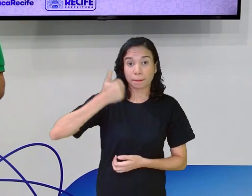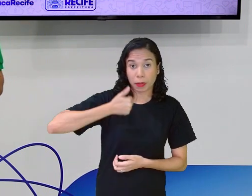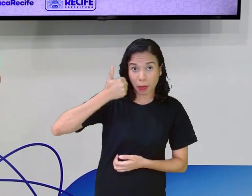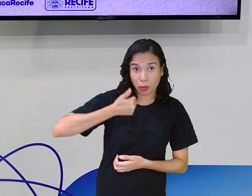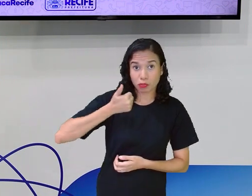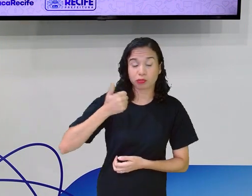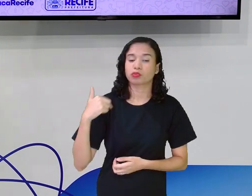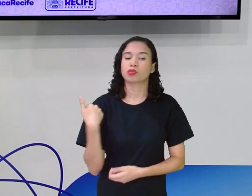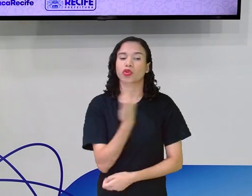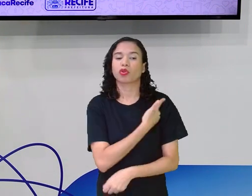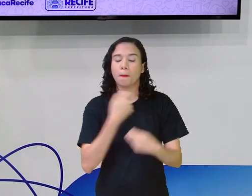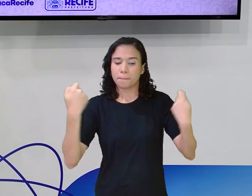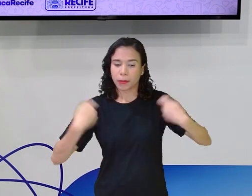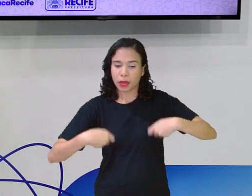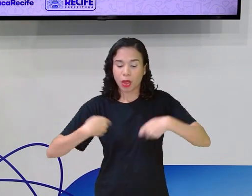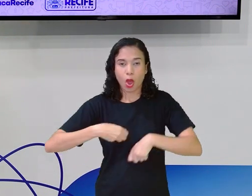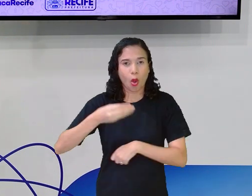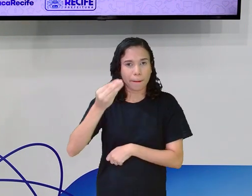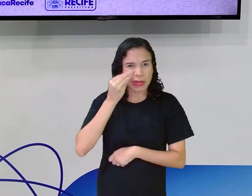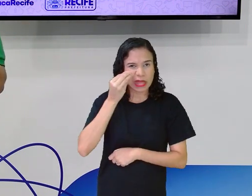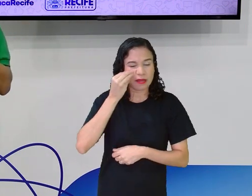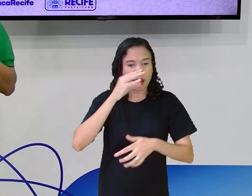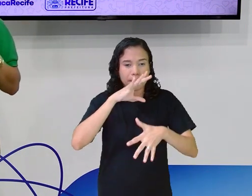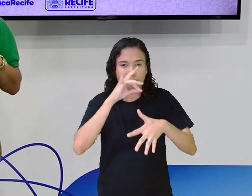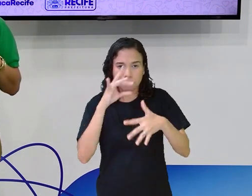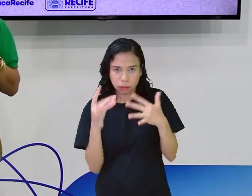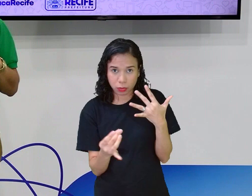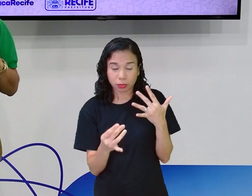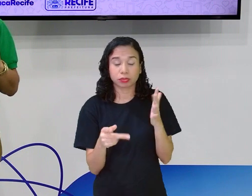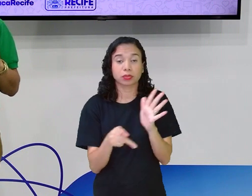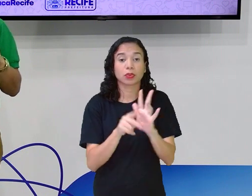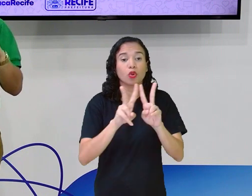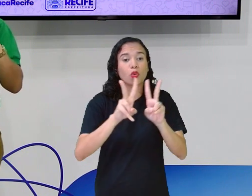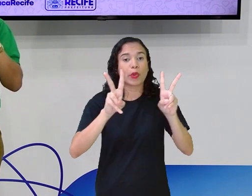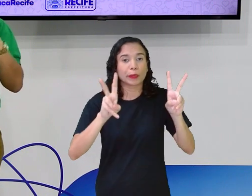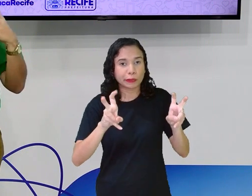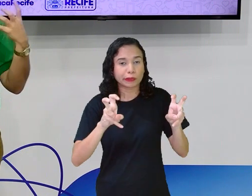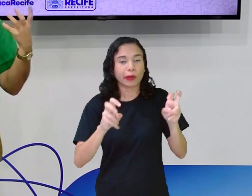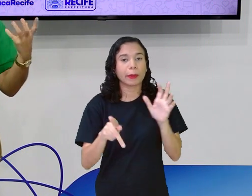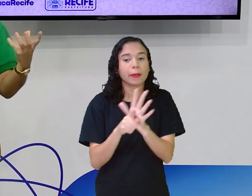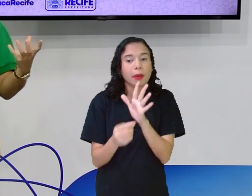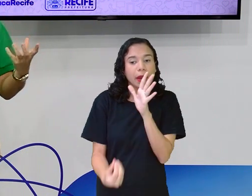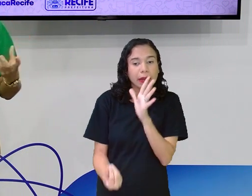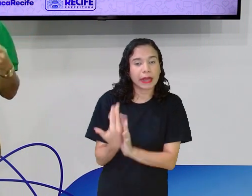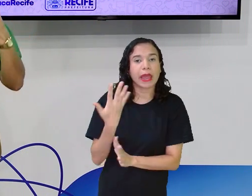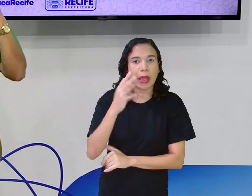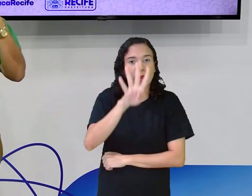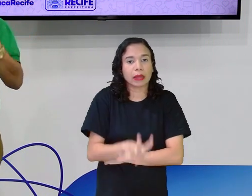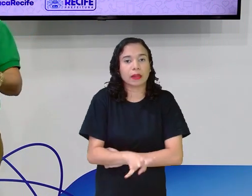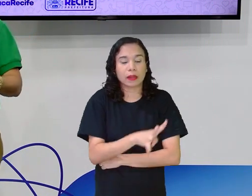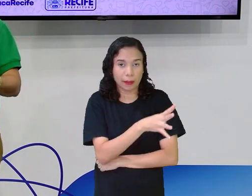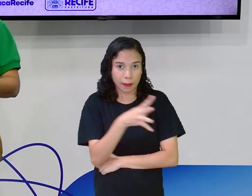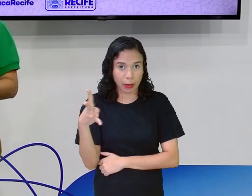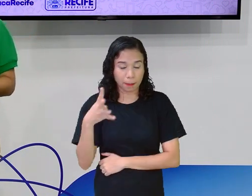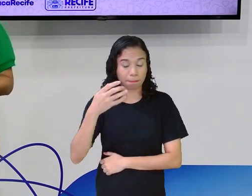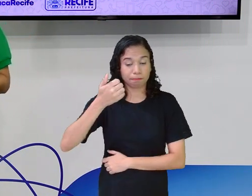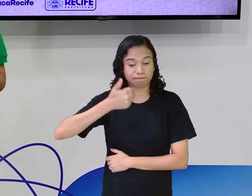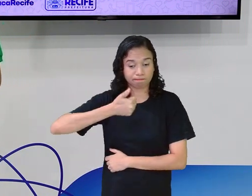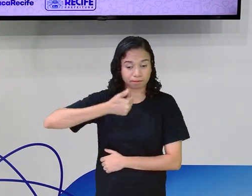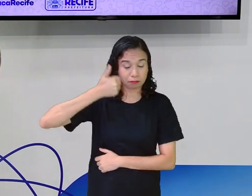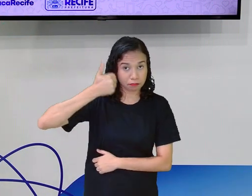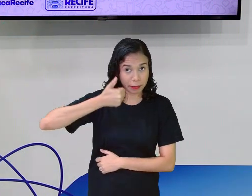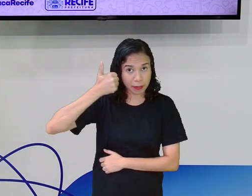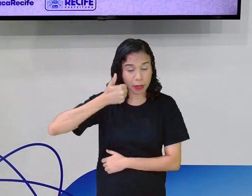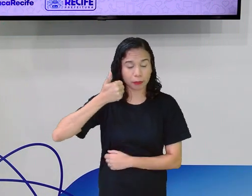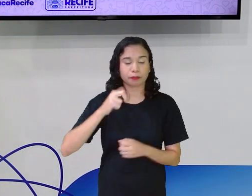Primeiro, a gente precisa observar algumas coisas com relação à criação de uma tabela. Primeiramente,